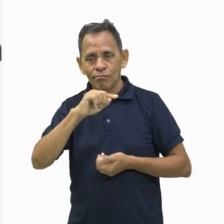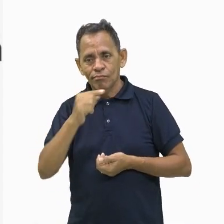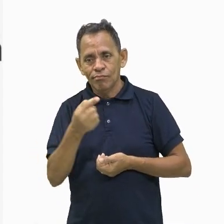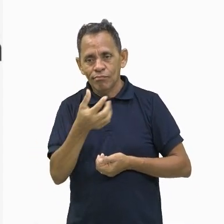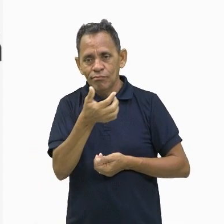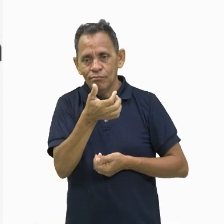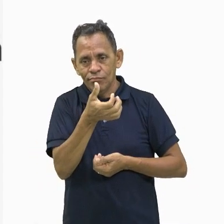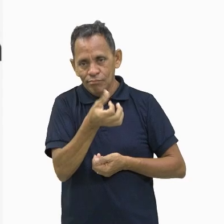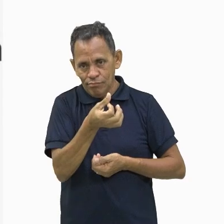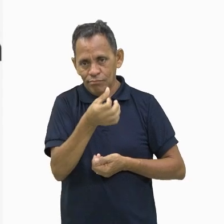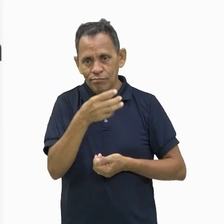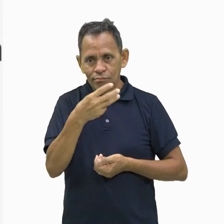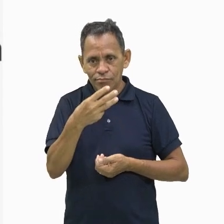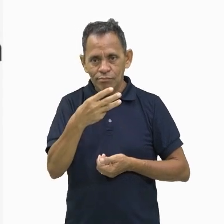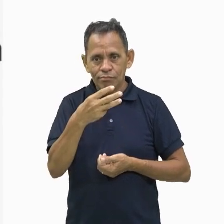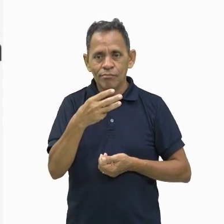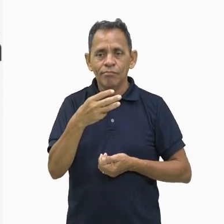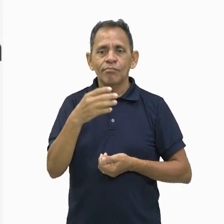R$20,63. Lembrando,